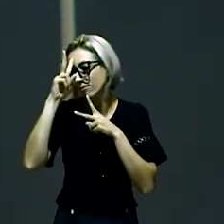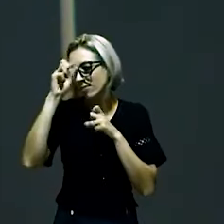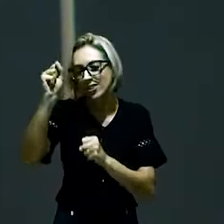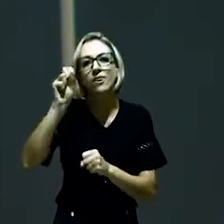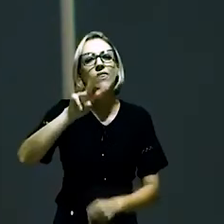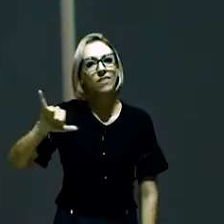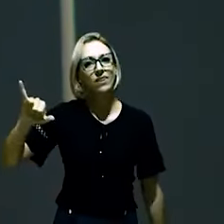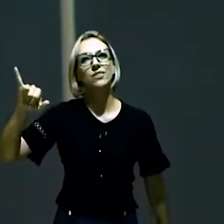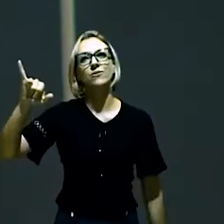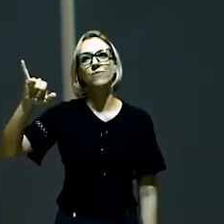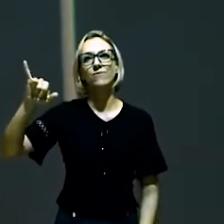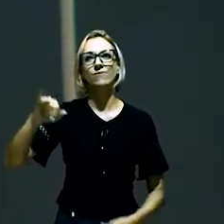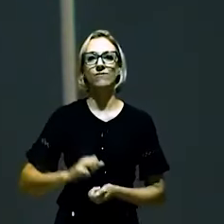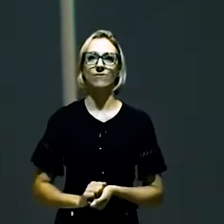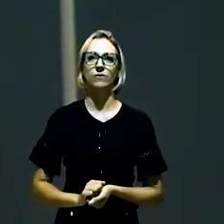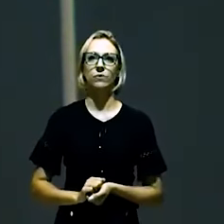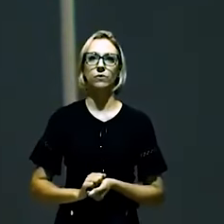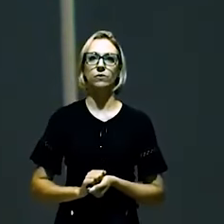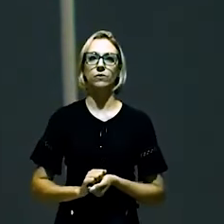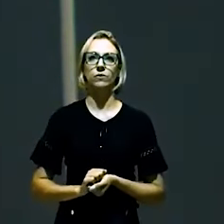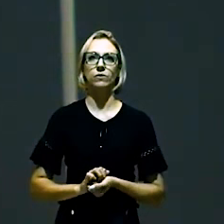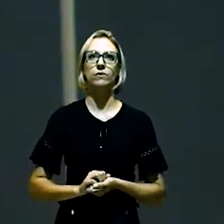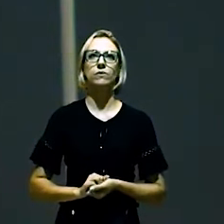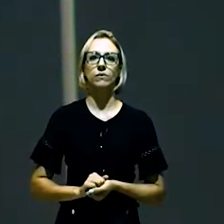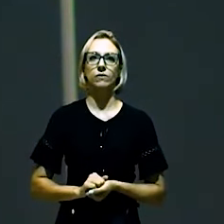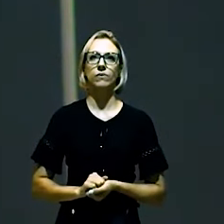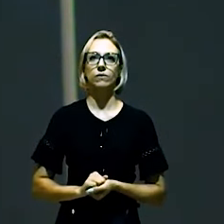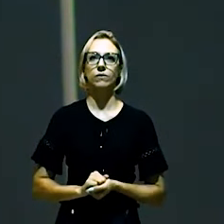Deus te chama a receber uma cobertura espiritual